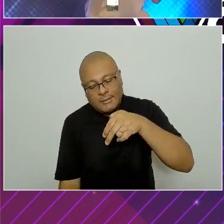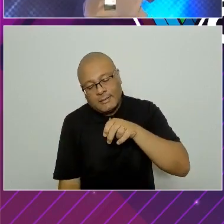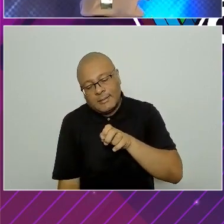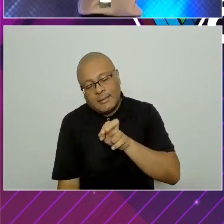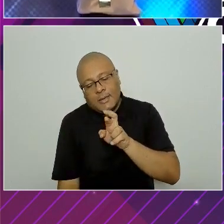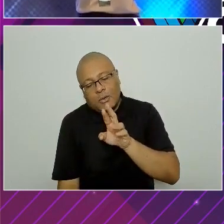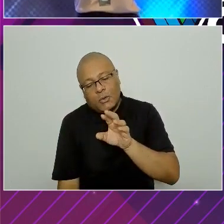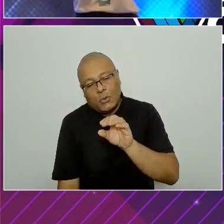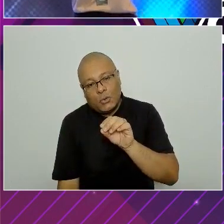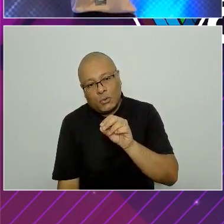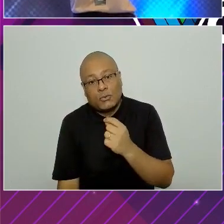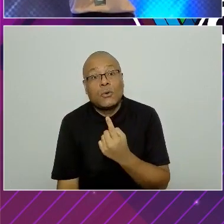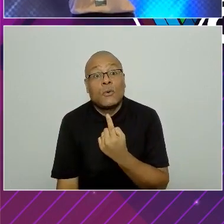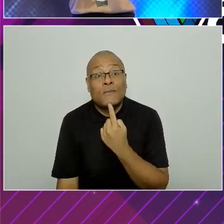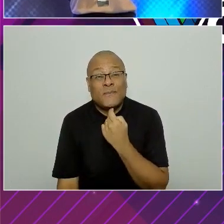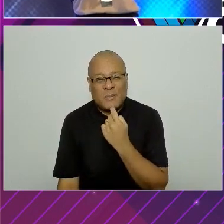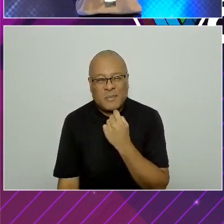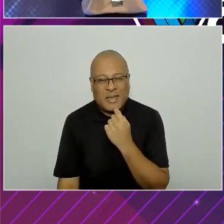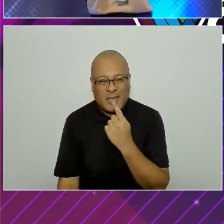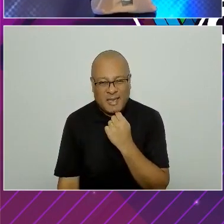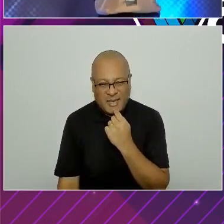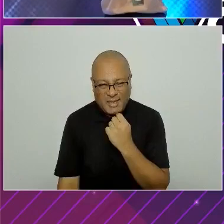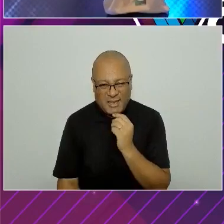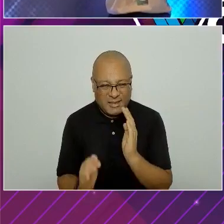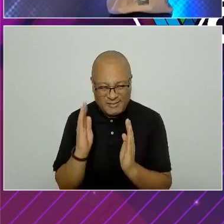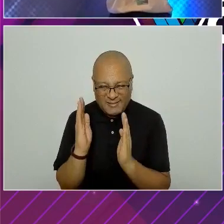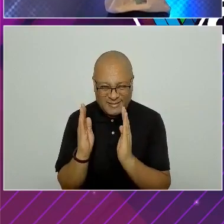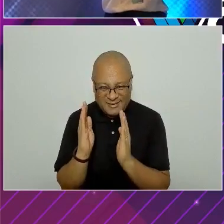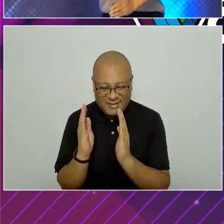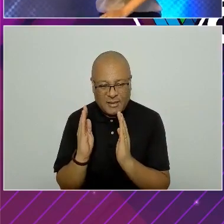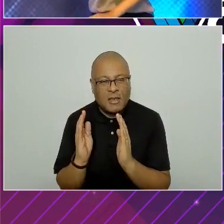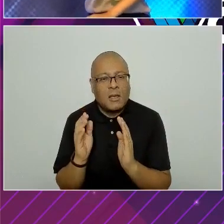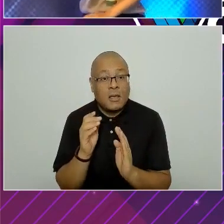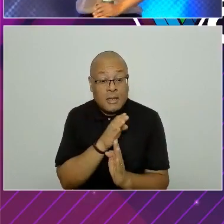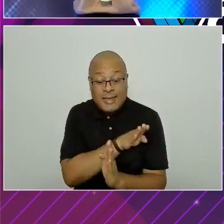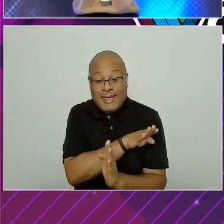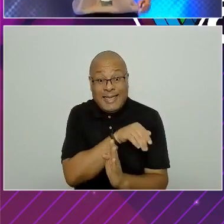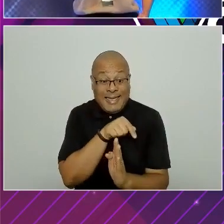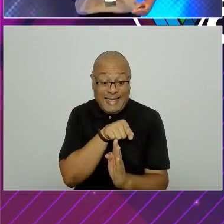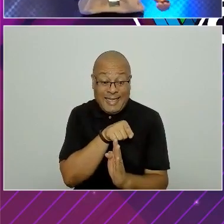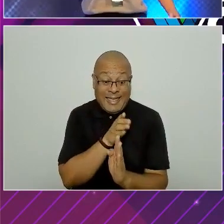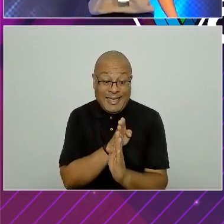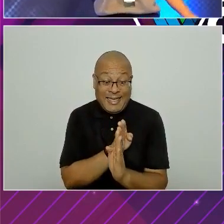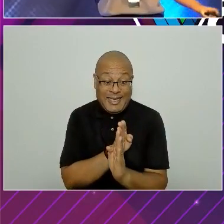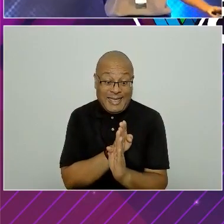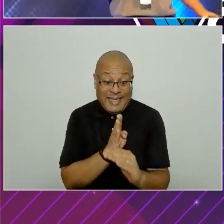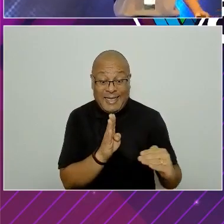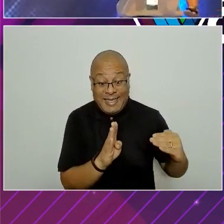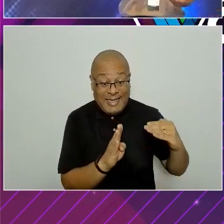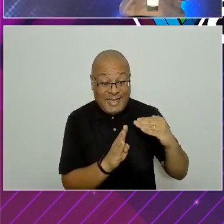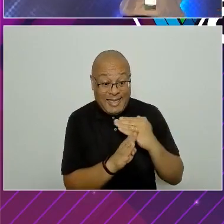ela vai fazer com essa informação que entrou ali na camada de entrada? Ela vai processar. Então, essa camada intermediária ela é responsável